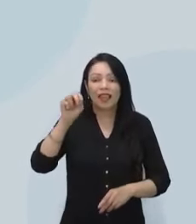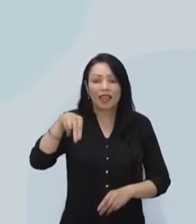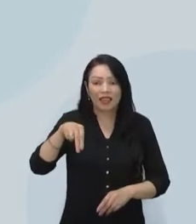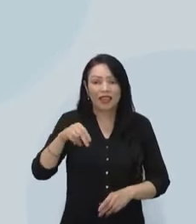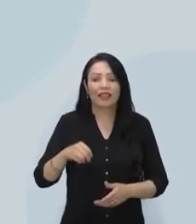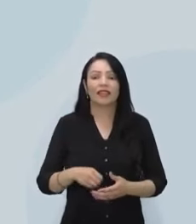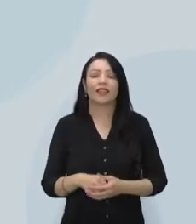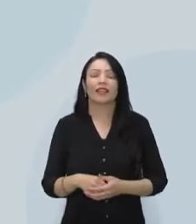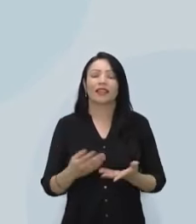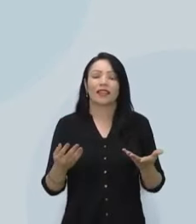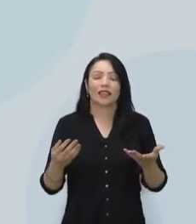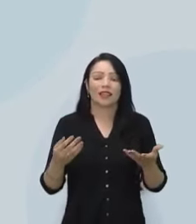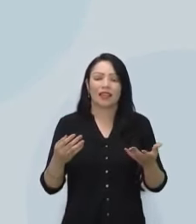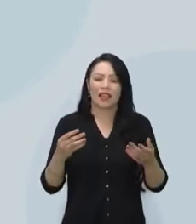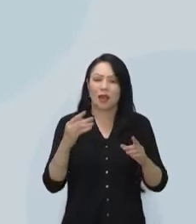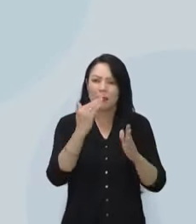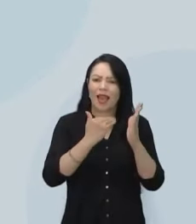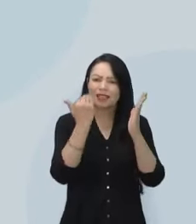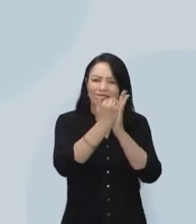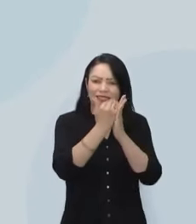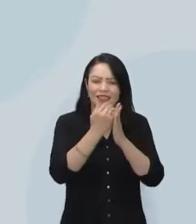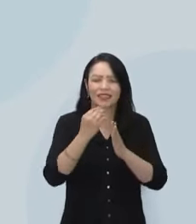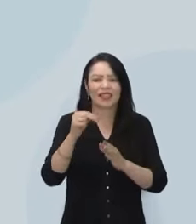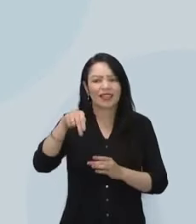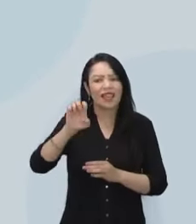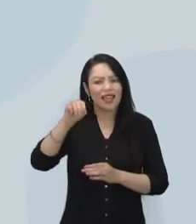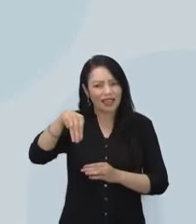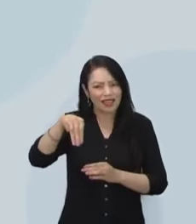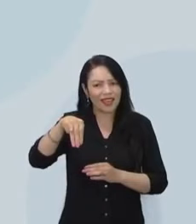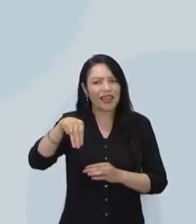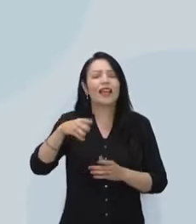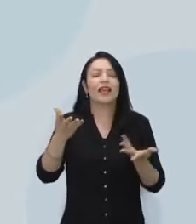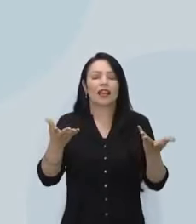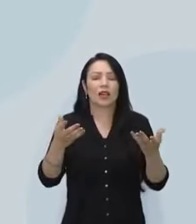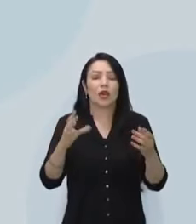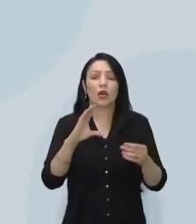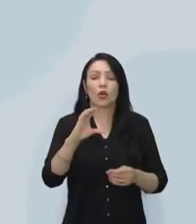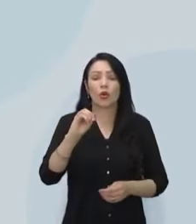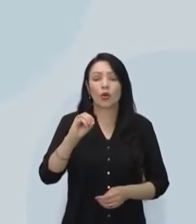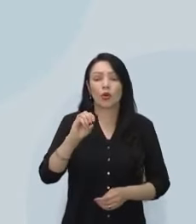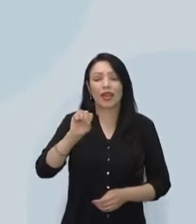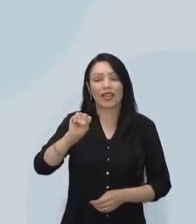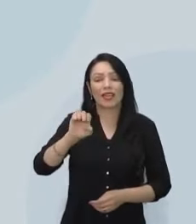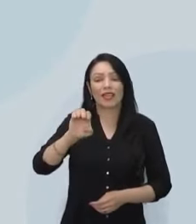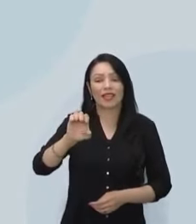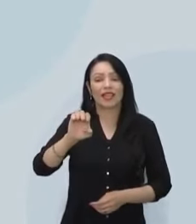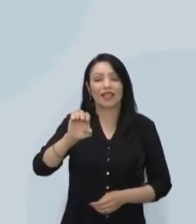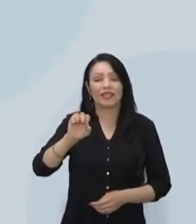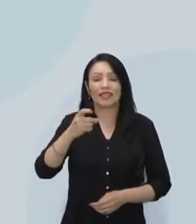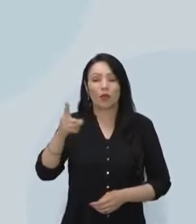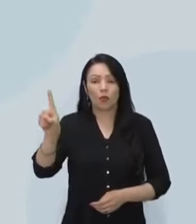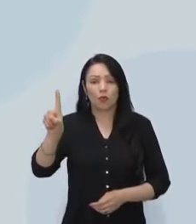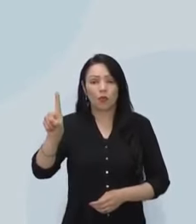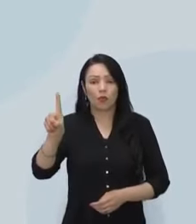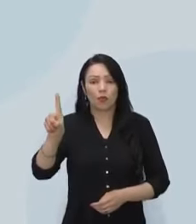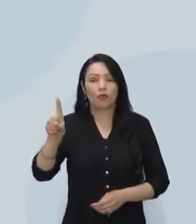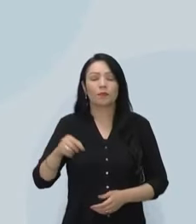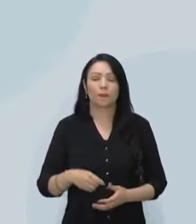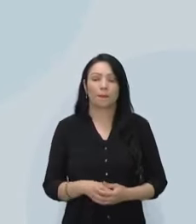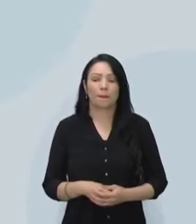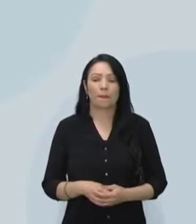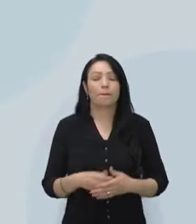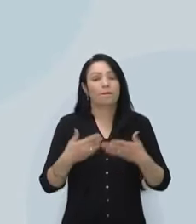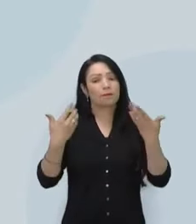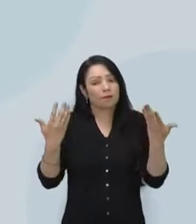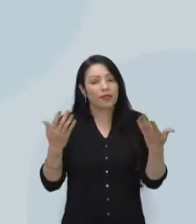adição. Então, o mais também é um elemento coesivo e o correto é falar que é a alternativa A porque ele tem a ideia de adição. Se tiver